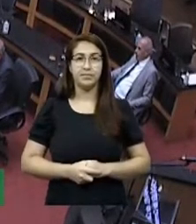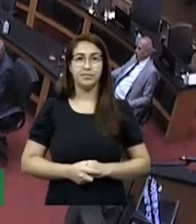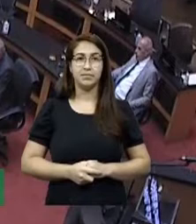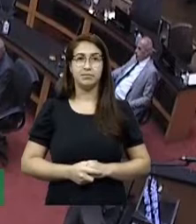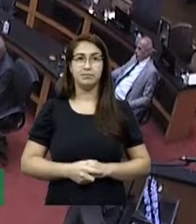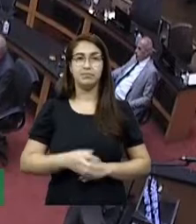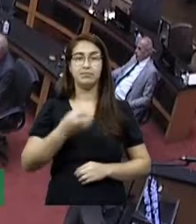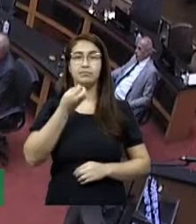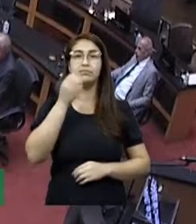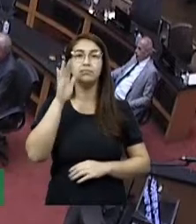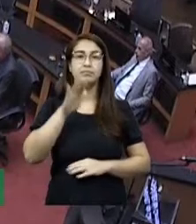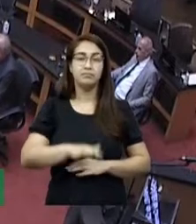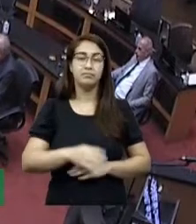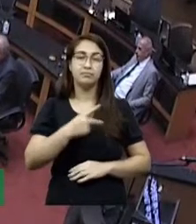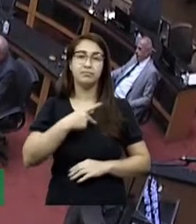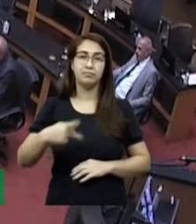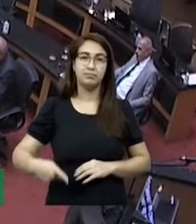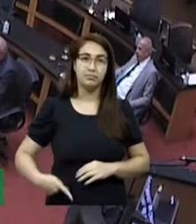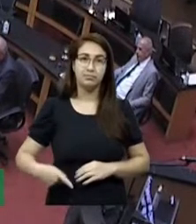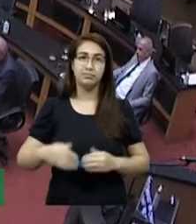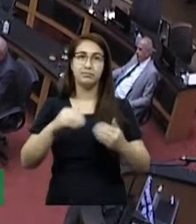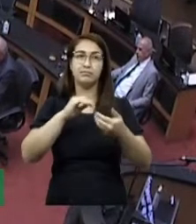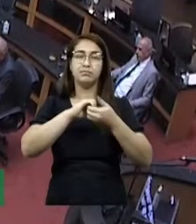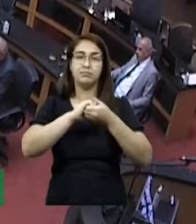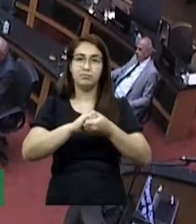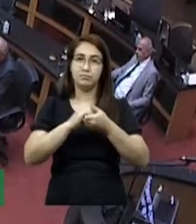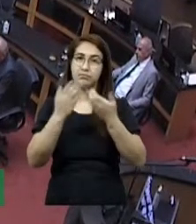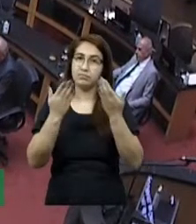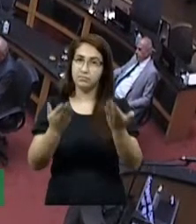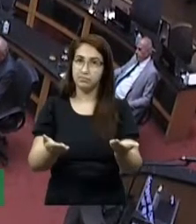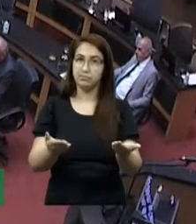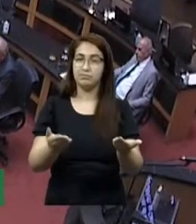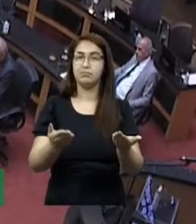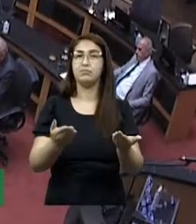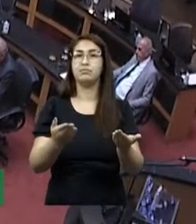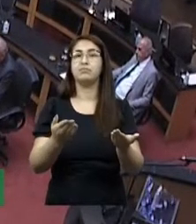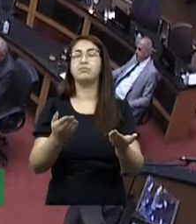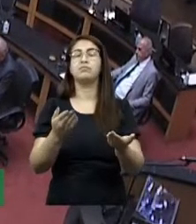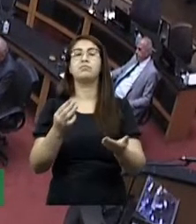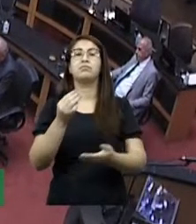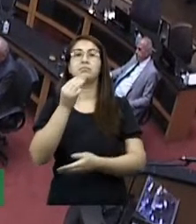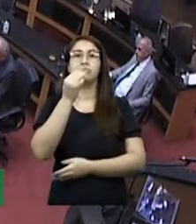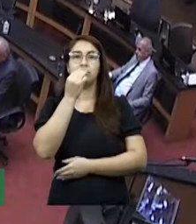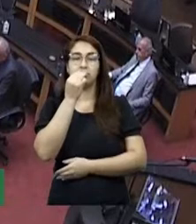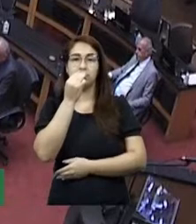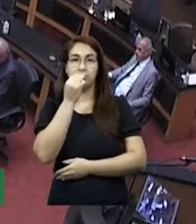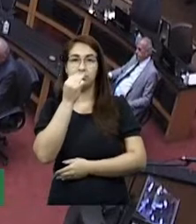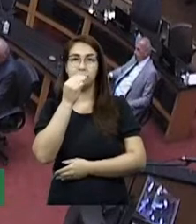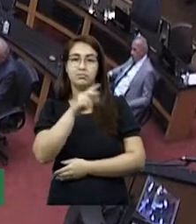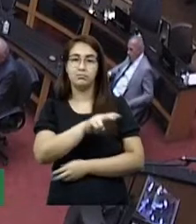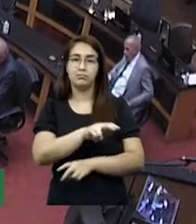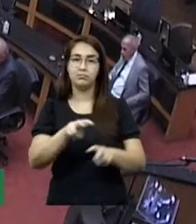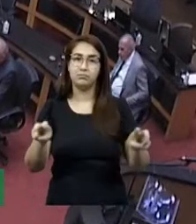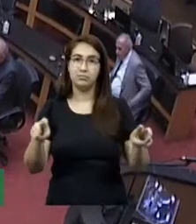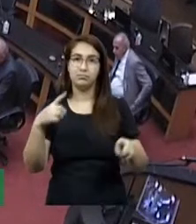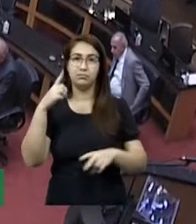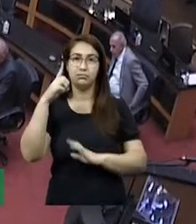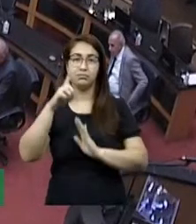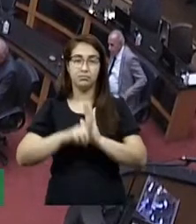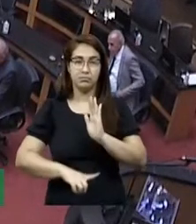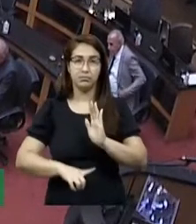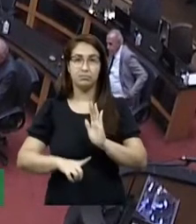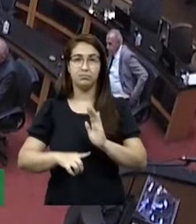Boa tarde, presidente. Cumprimento Vossa Excelência, deputado Moacir Sopelsa, mesa diretora, nobres colegas. Projeto de lei